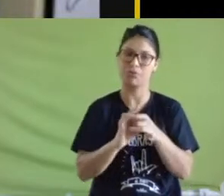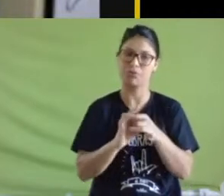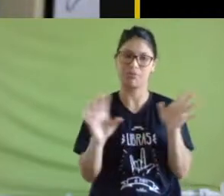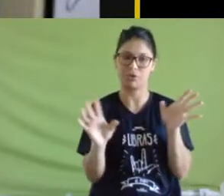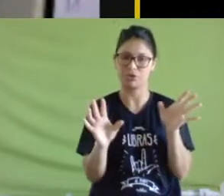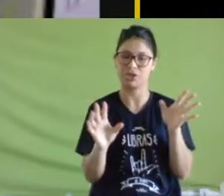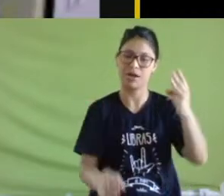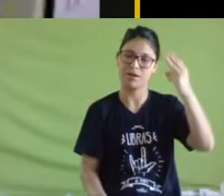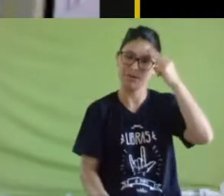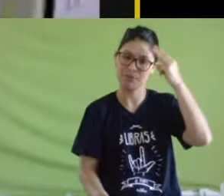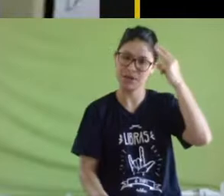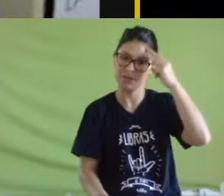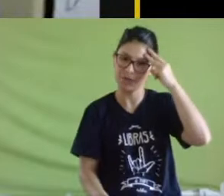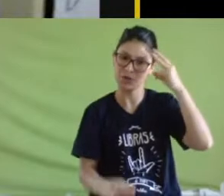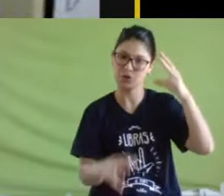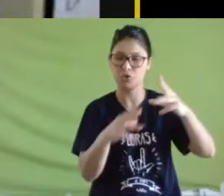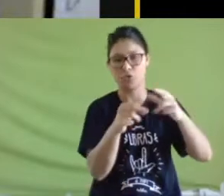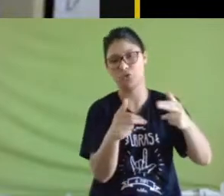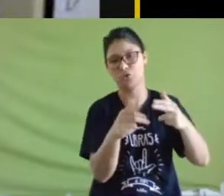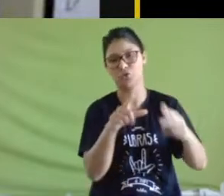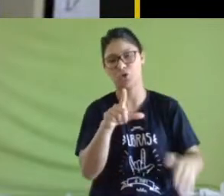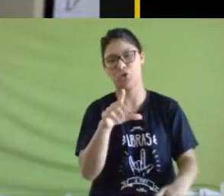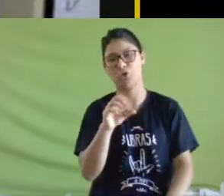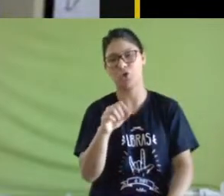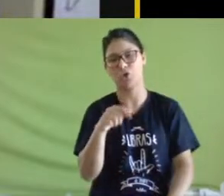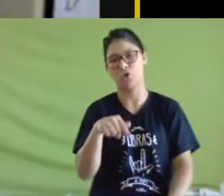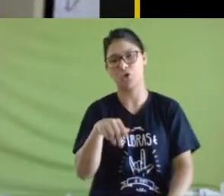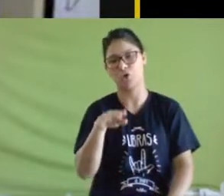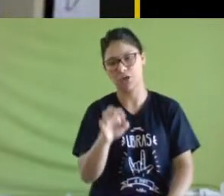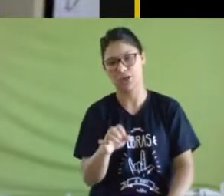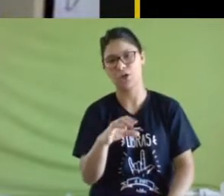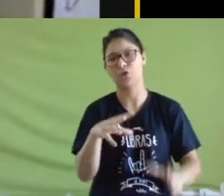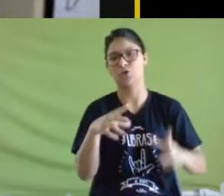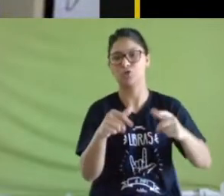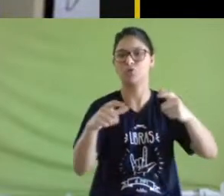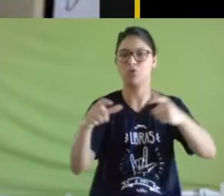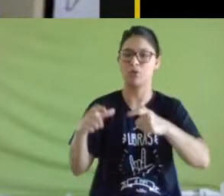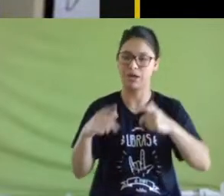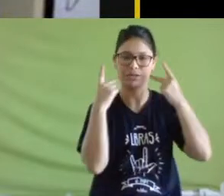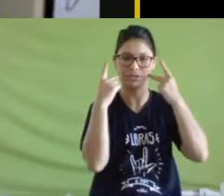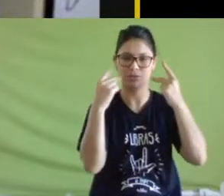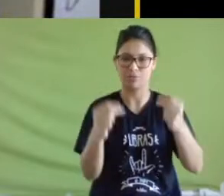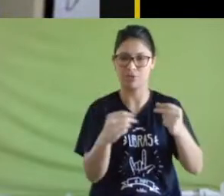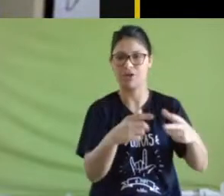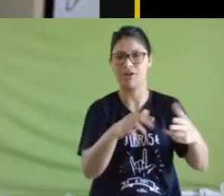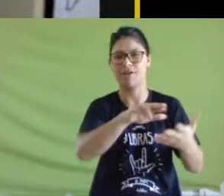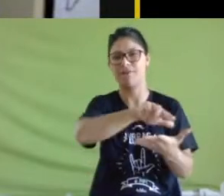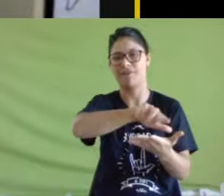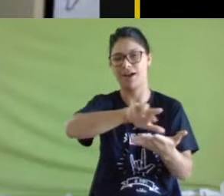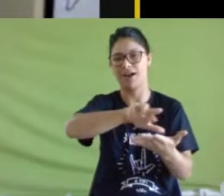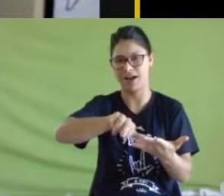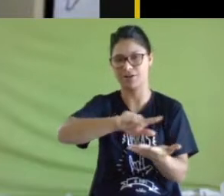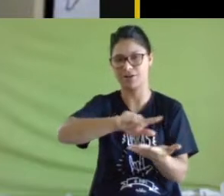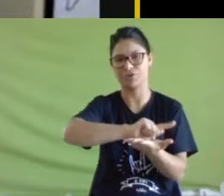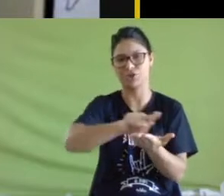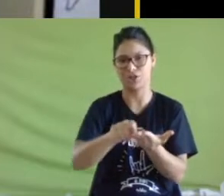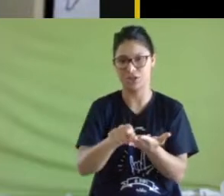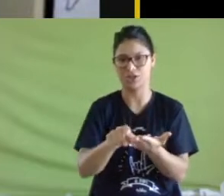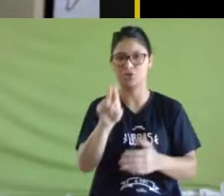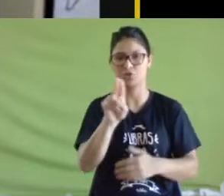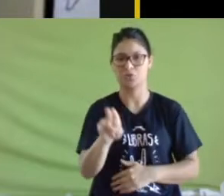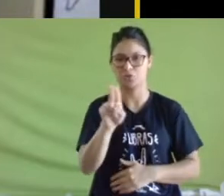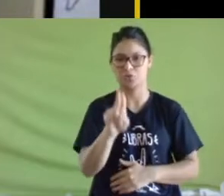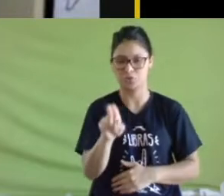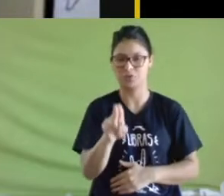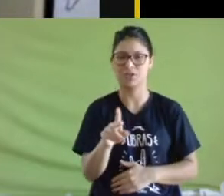ele memorizar todos os loci, todos os lugares comuns, dos vários gêneros que ele usa